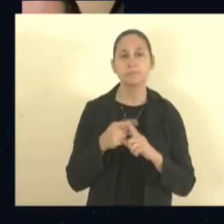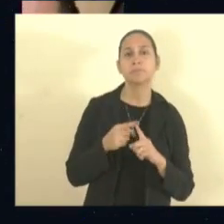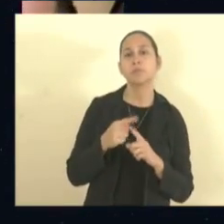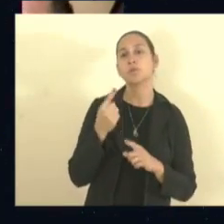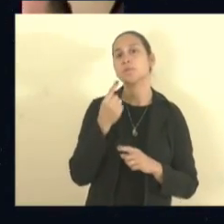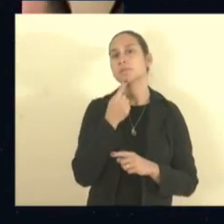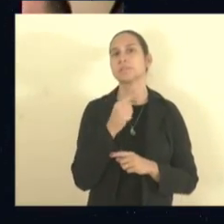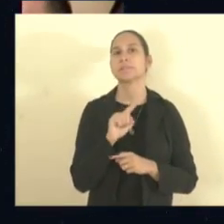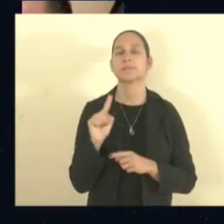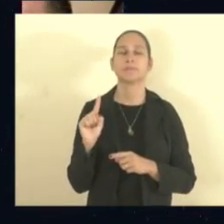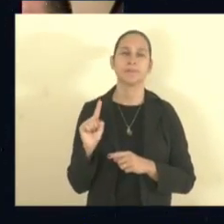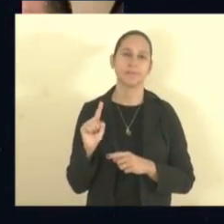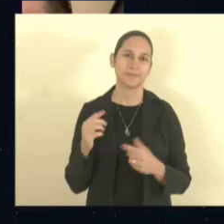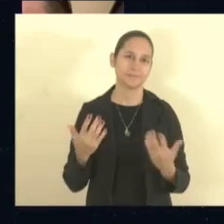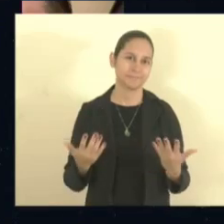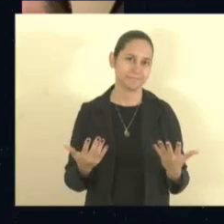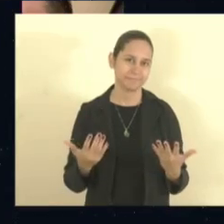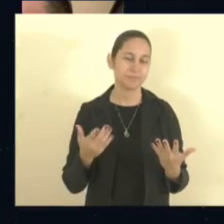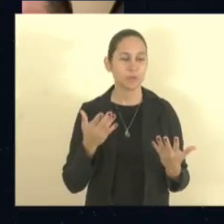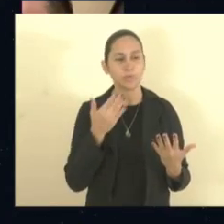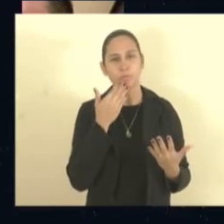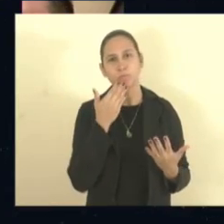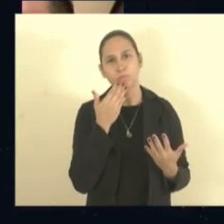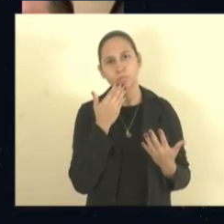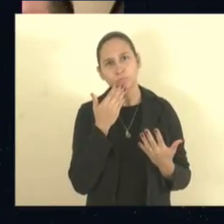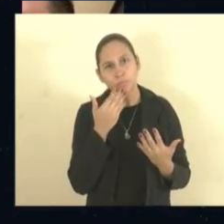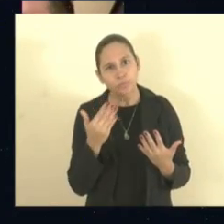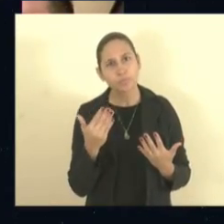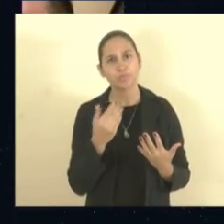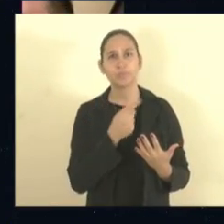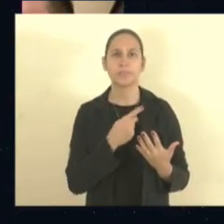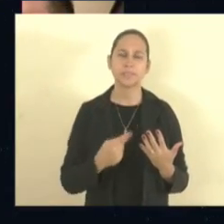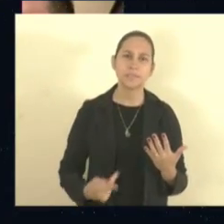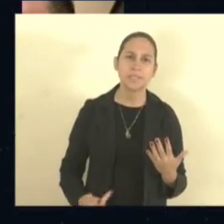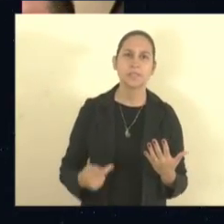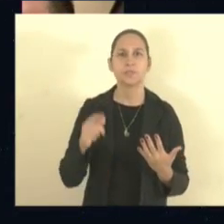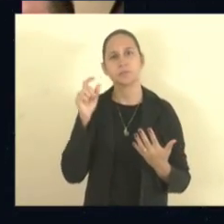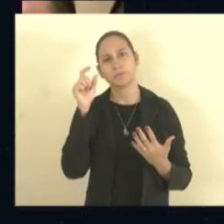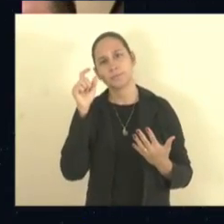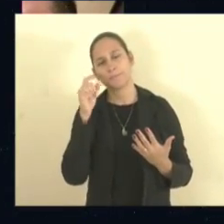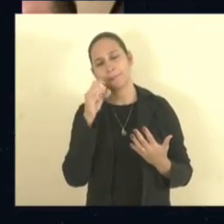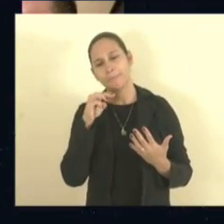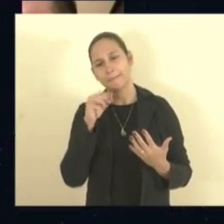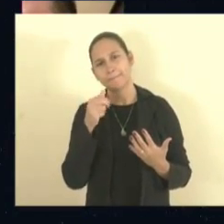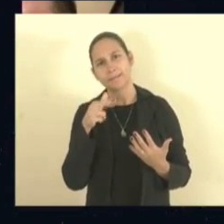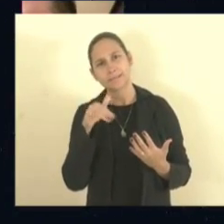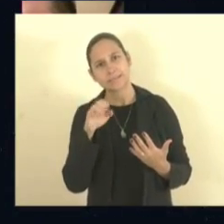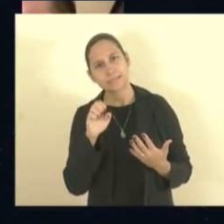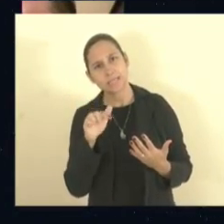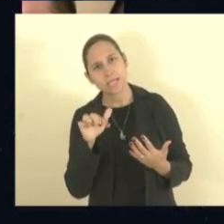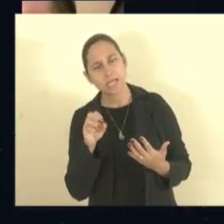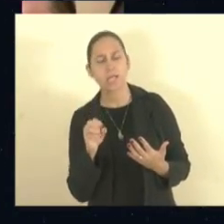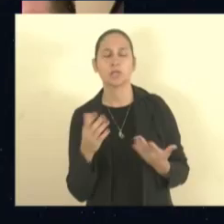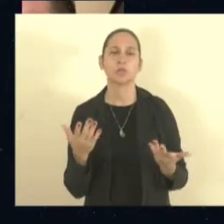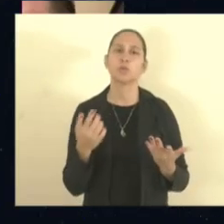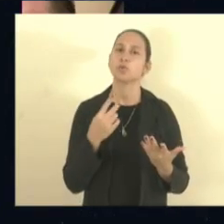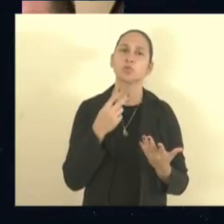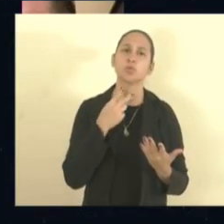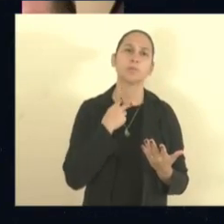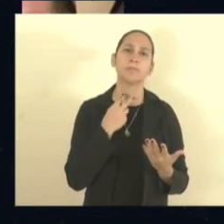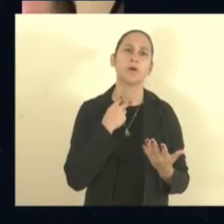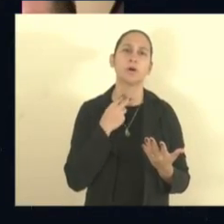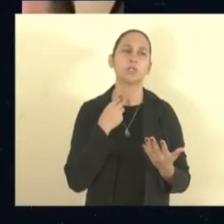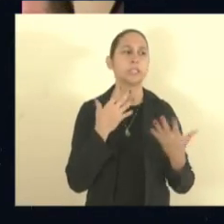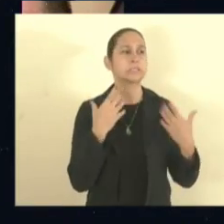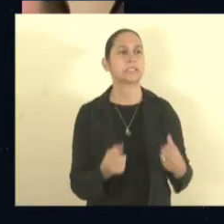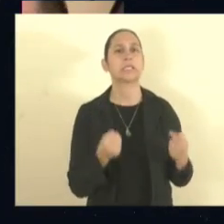atrás? Então, presidente Marcelo, pelo amor de Deus, vamos parar com esse negócio da Assembleia parecer de ser um pau-mandado do